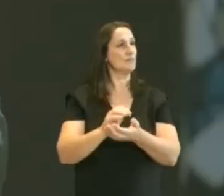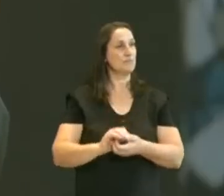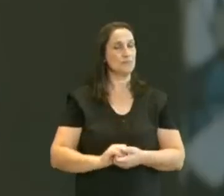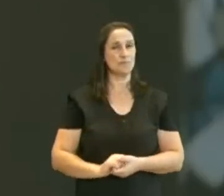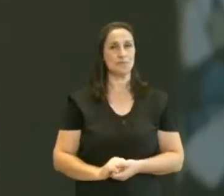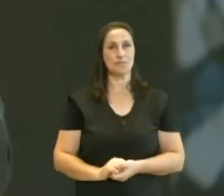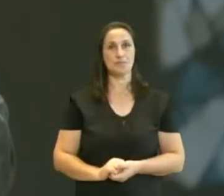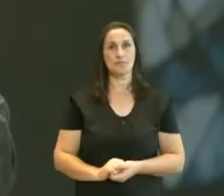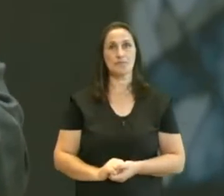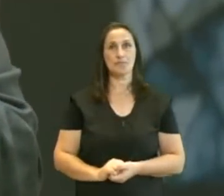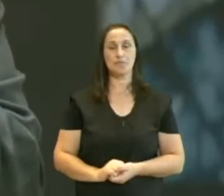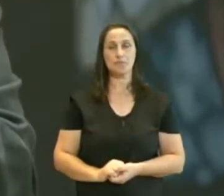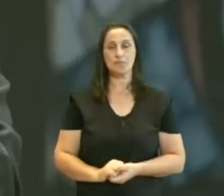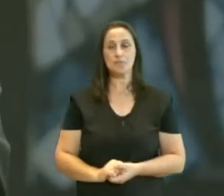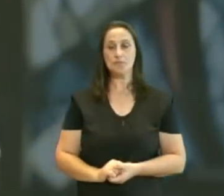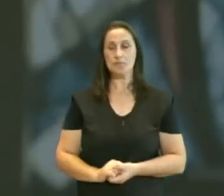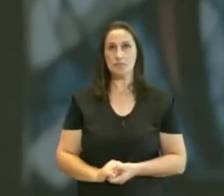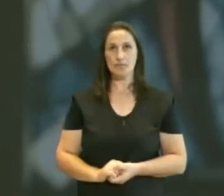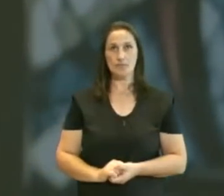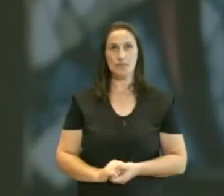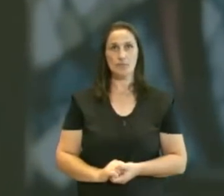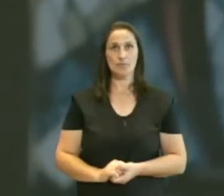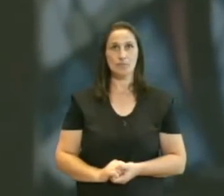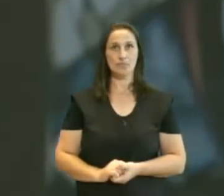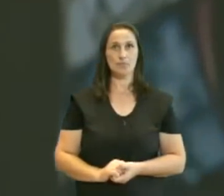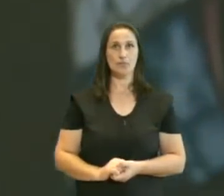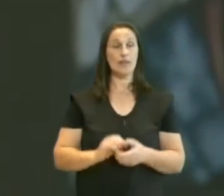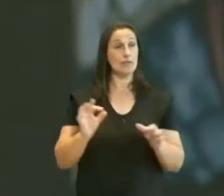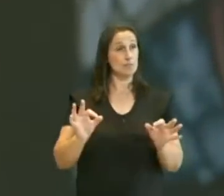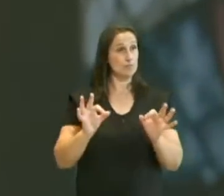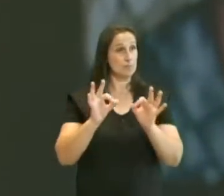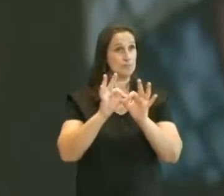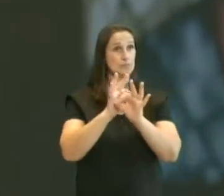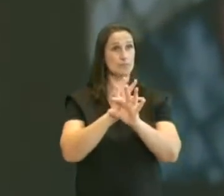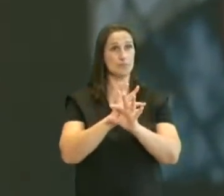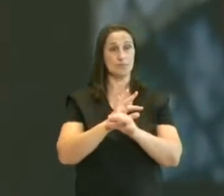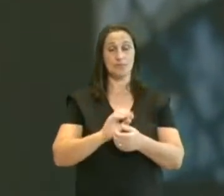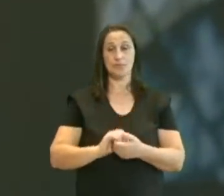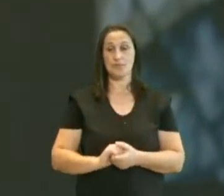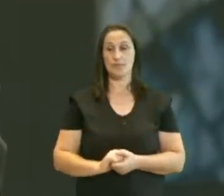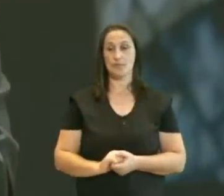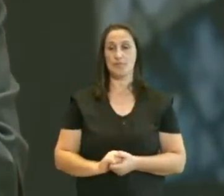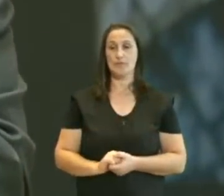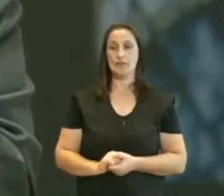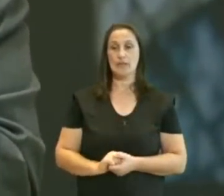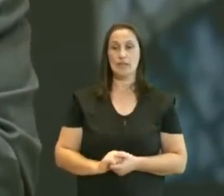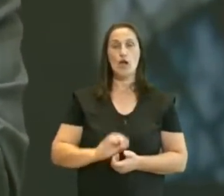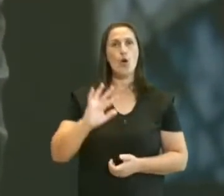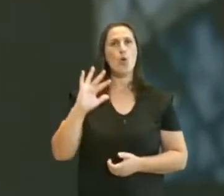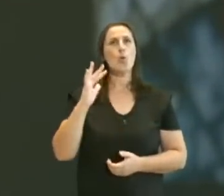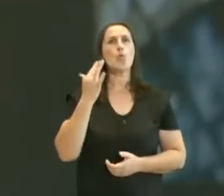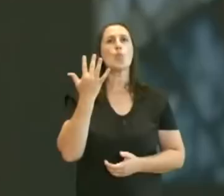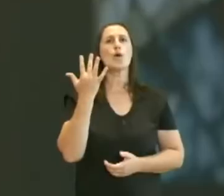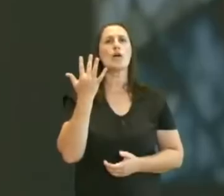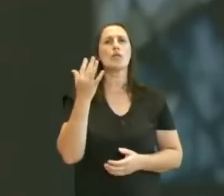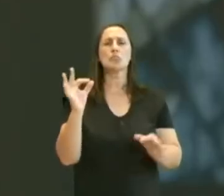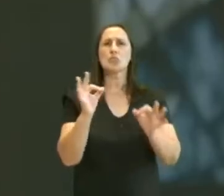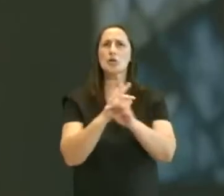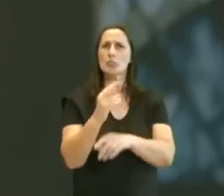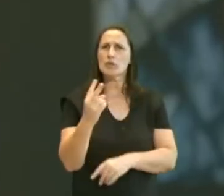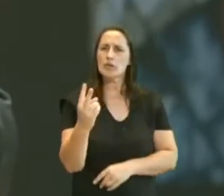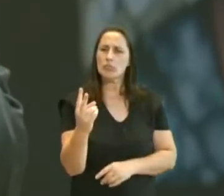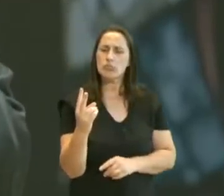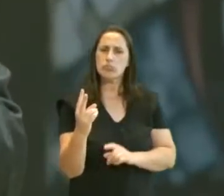E para terminar, é interessante que quando termina essa cena,